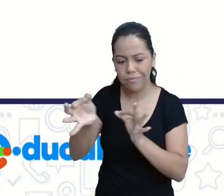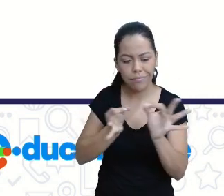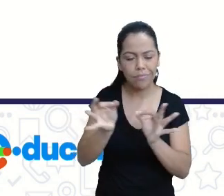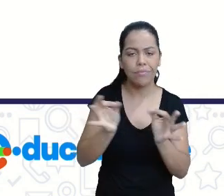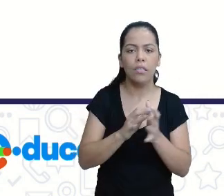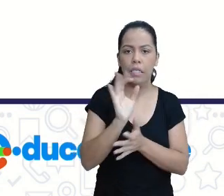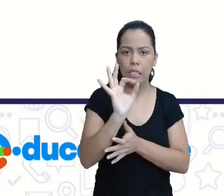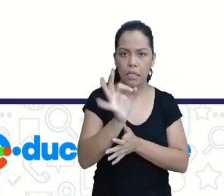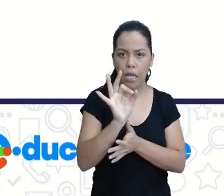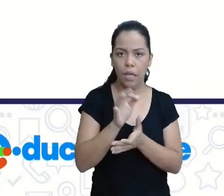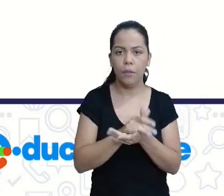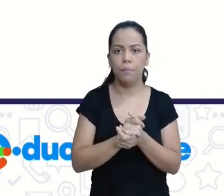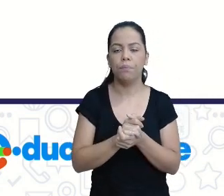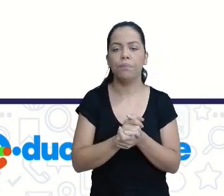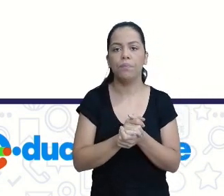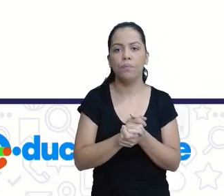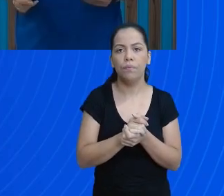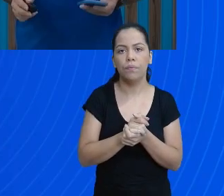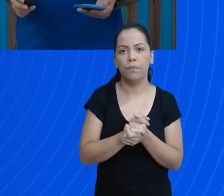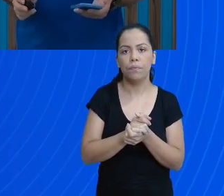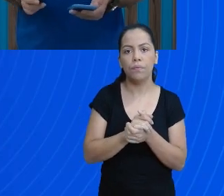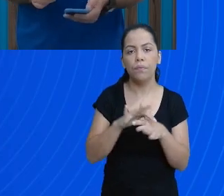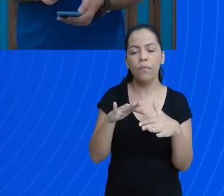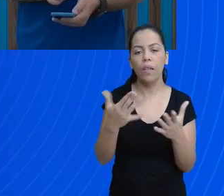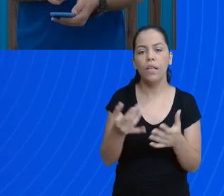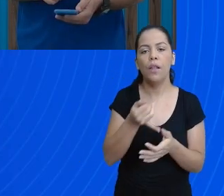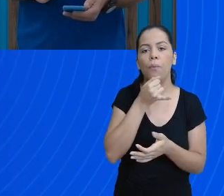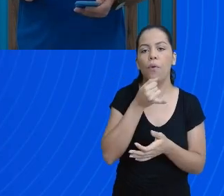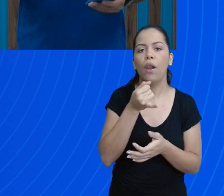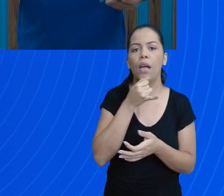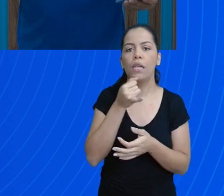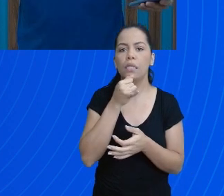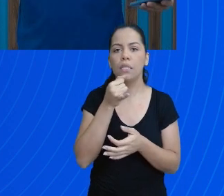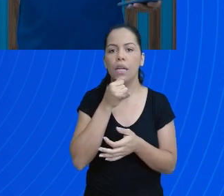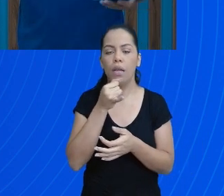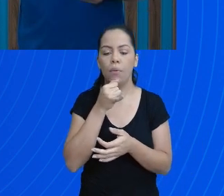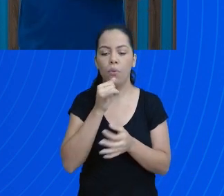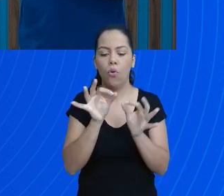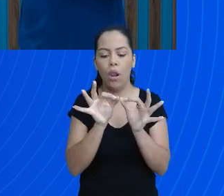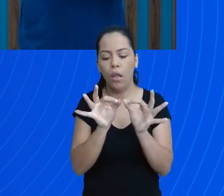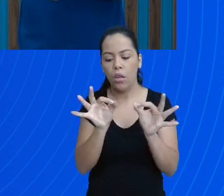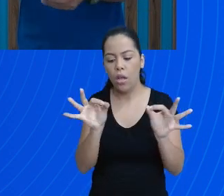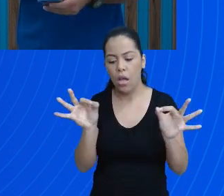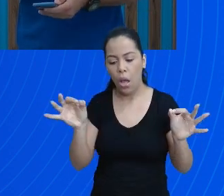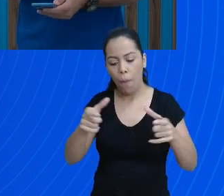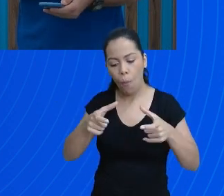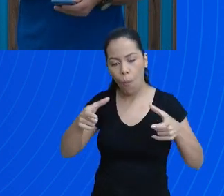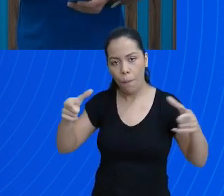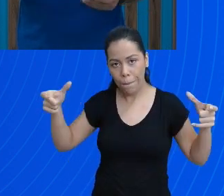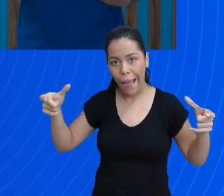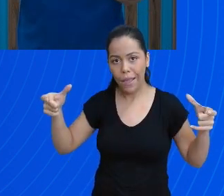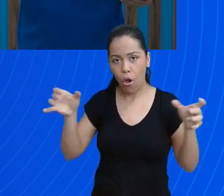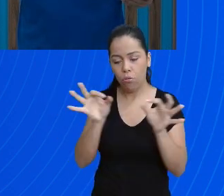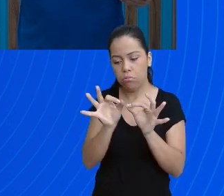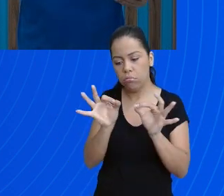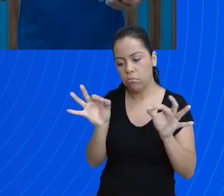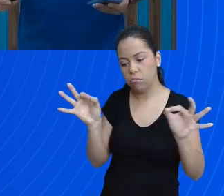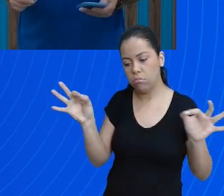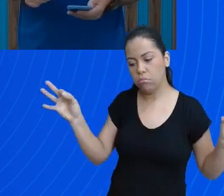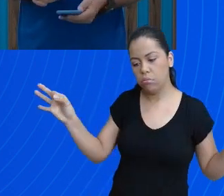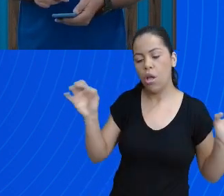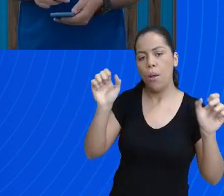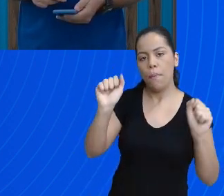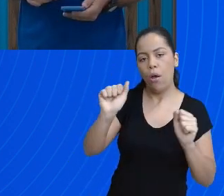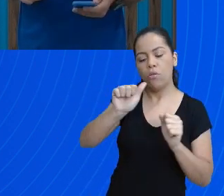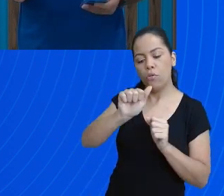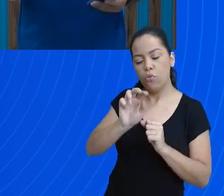a dar o nome agora aos elementos, por exemplo, aquele lado maior ali, eu usei a letra A, mas lembra que pode ser qualquer uma das letras.